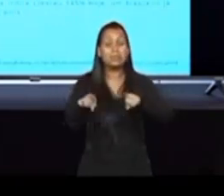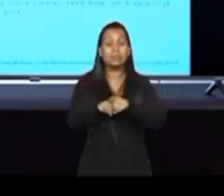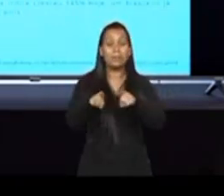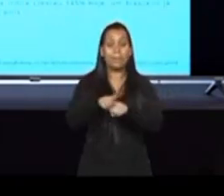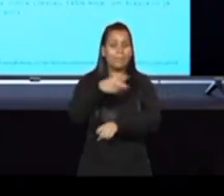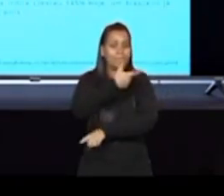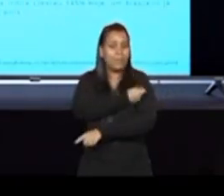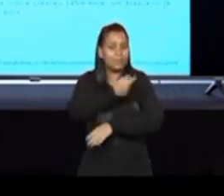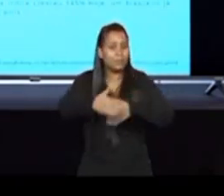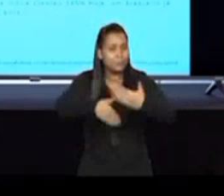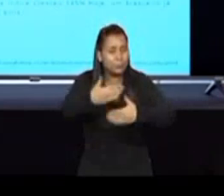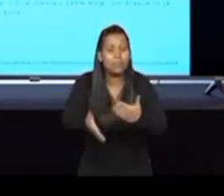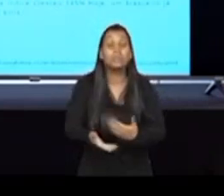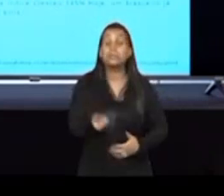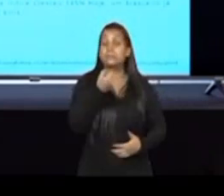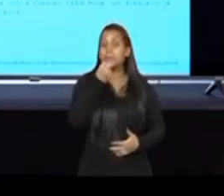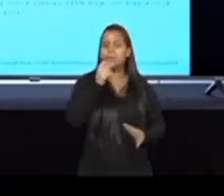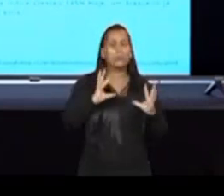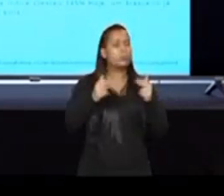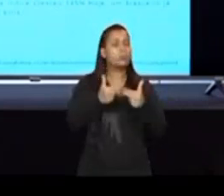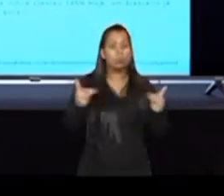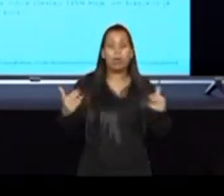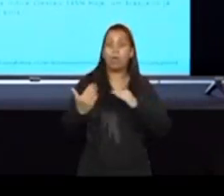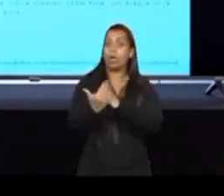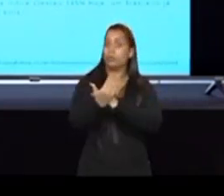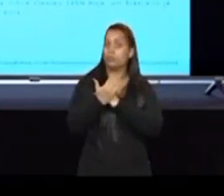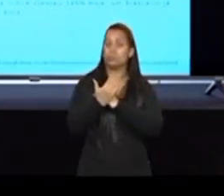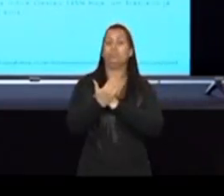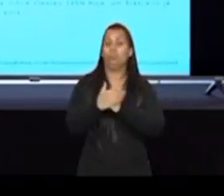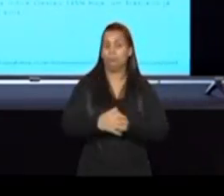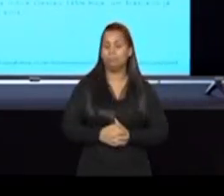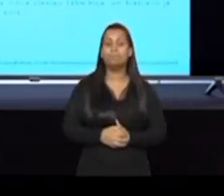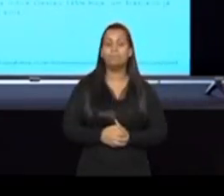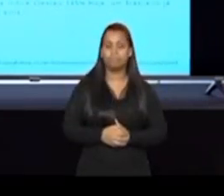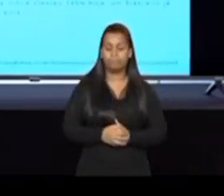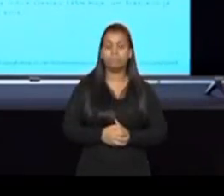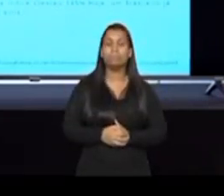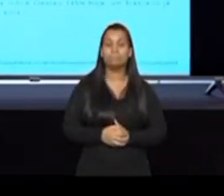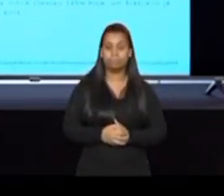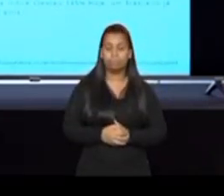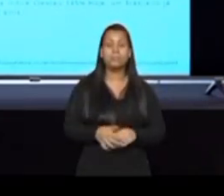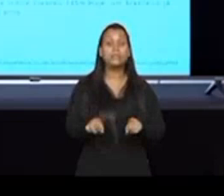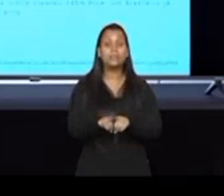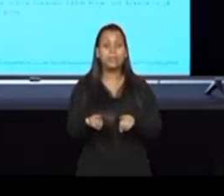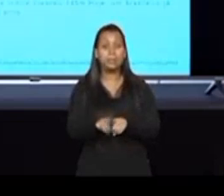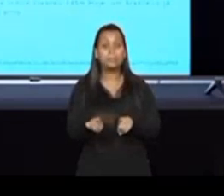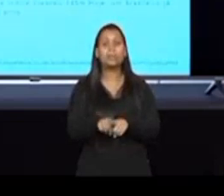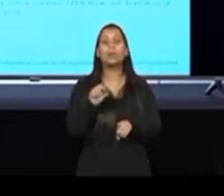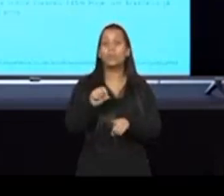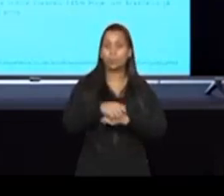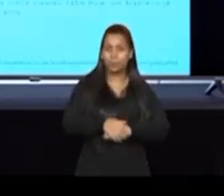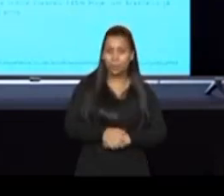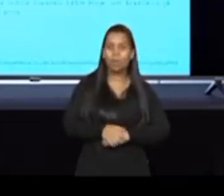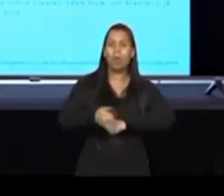das vacinas, de medicamentos, tudo isso ajudou muito a nosso favor. Ainda mais a questão do